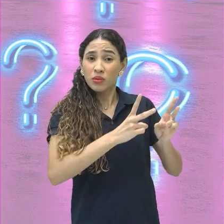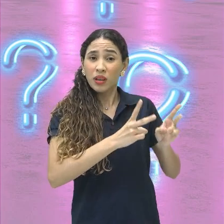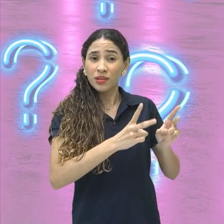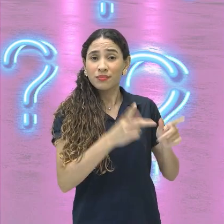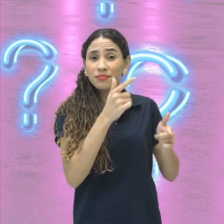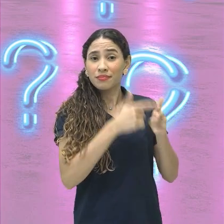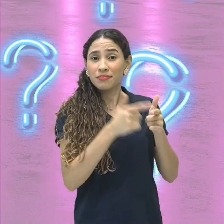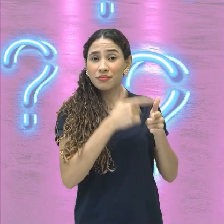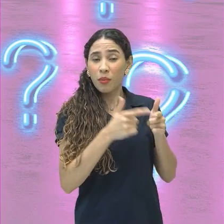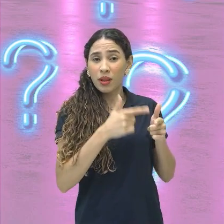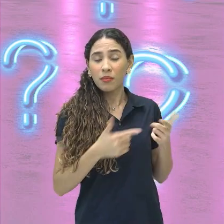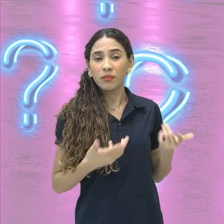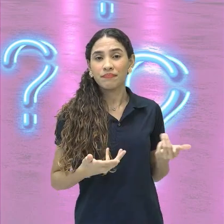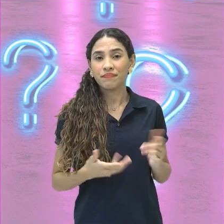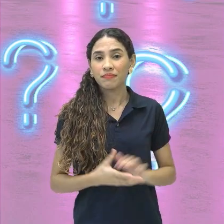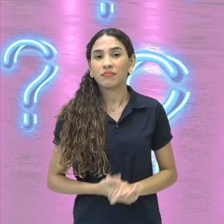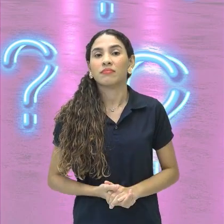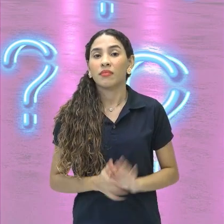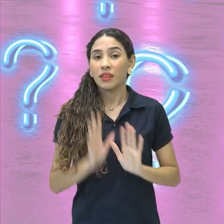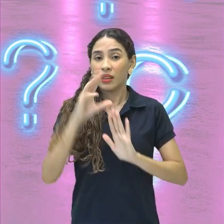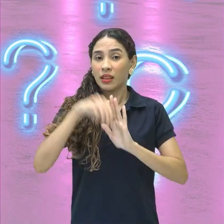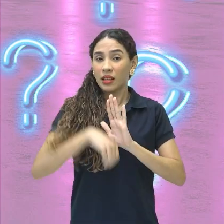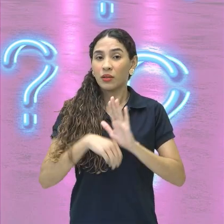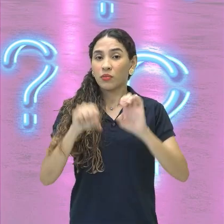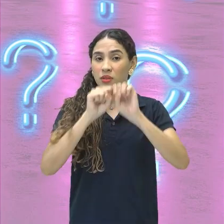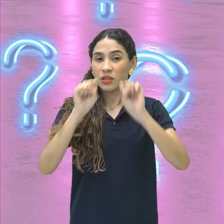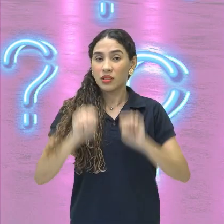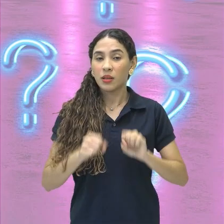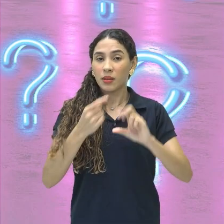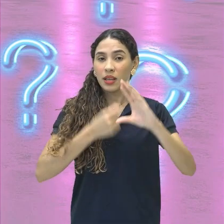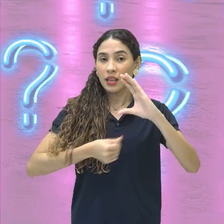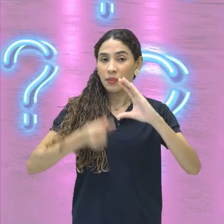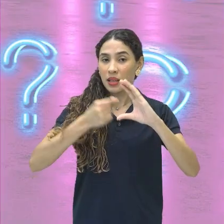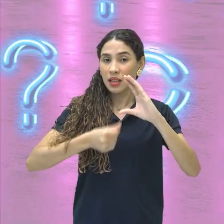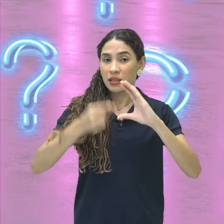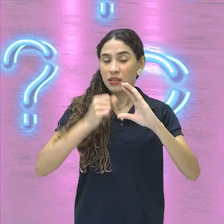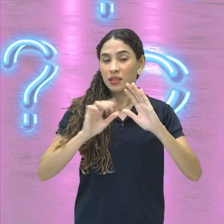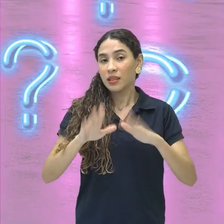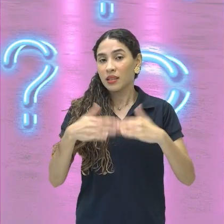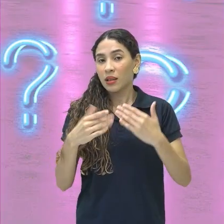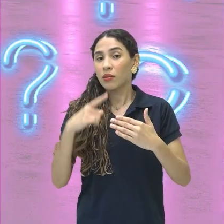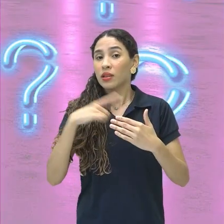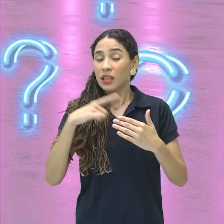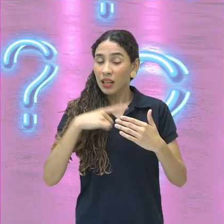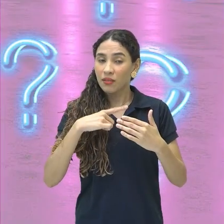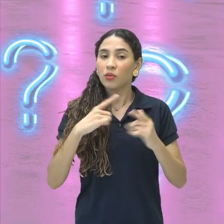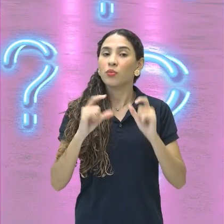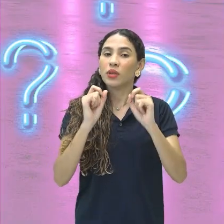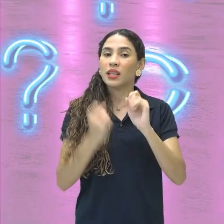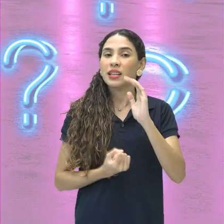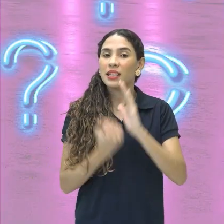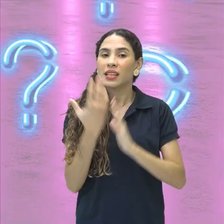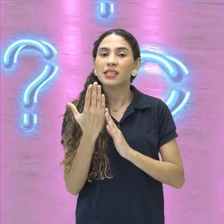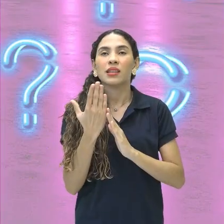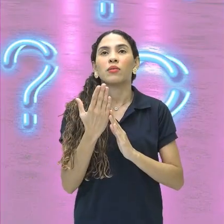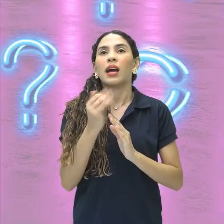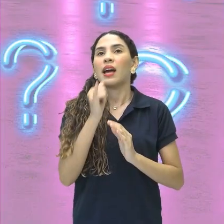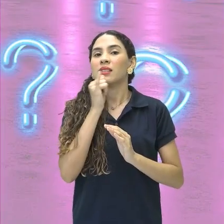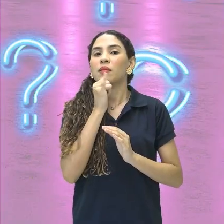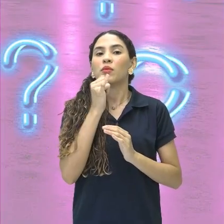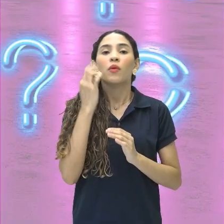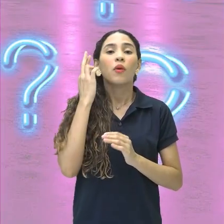situação, dentro do sistema capitalista. E aí surgiram, claro, pensadores,